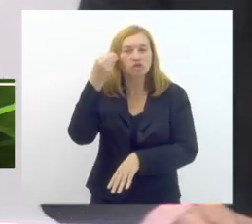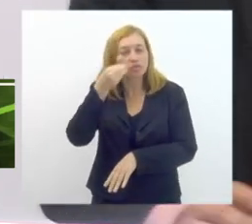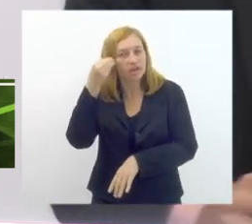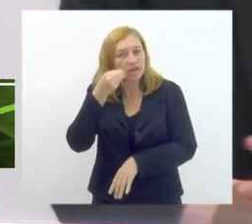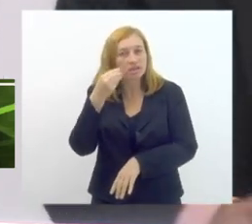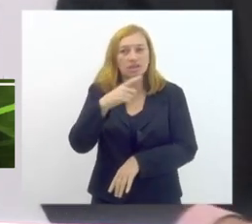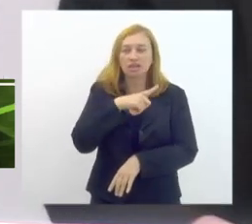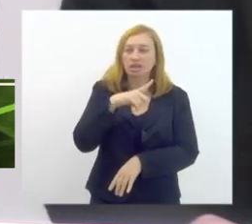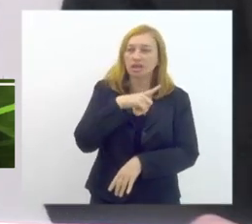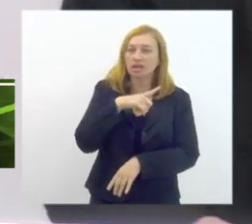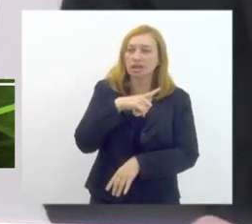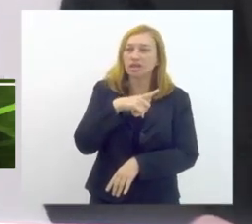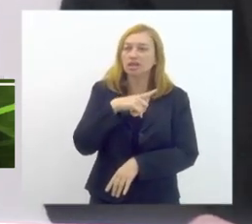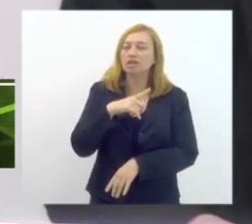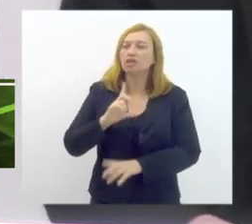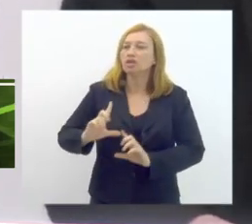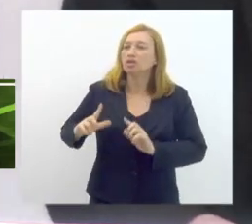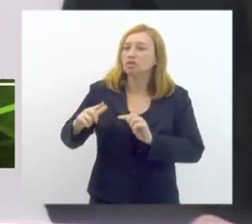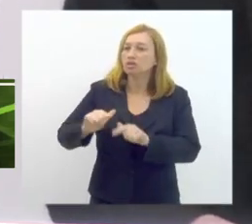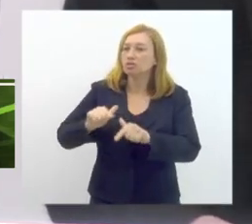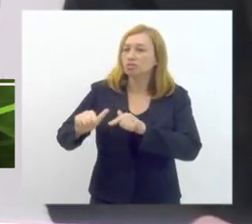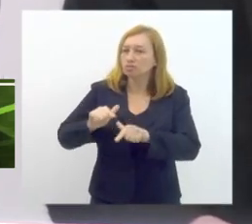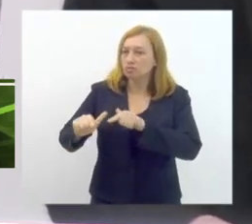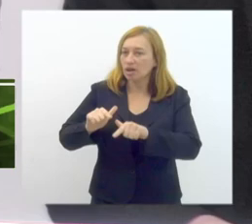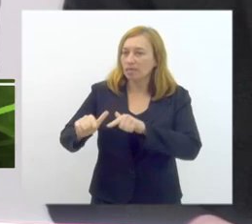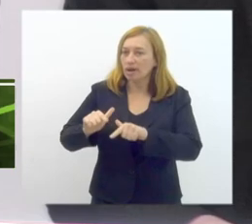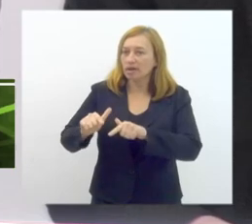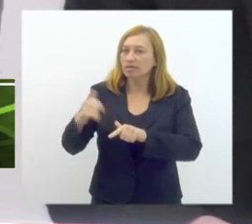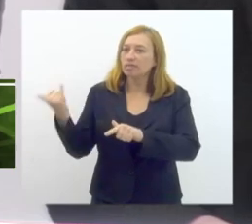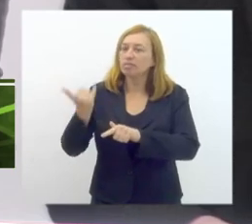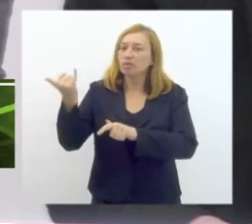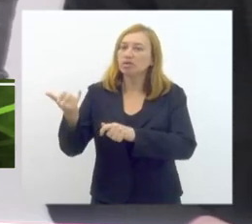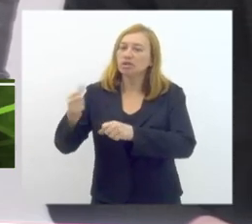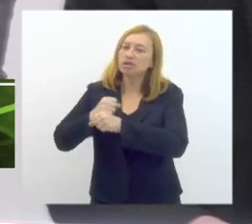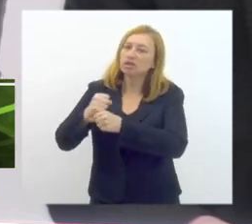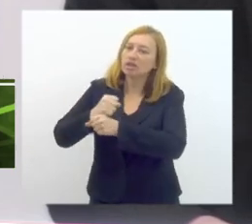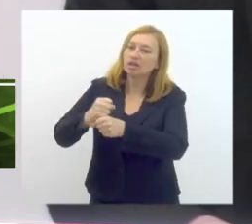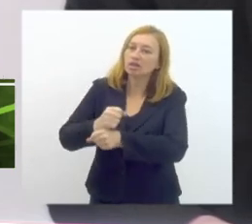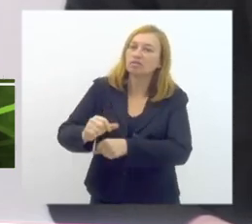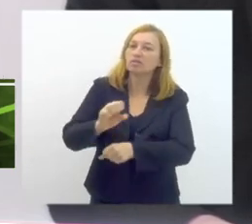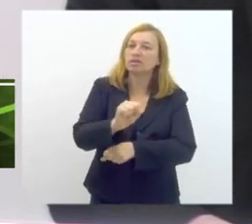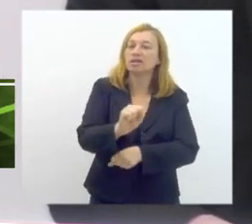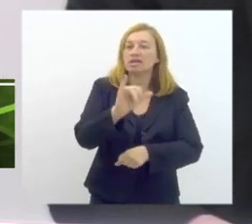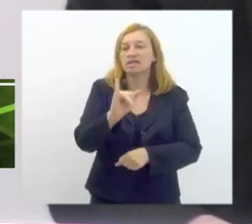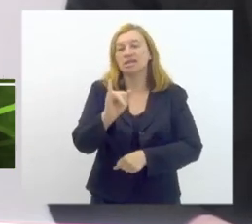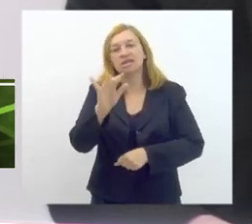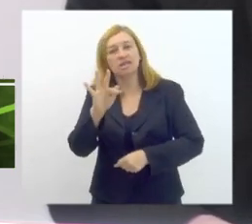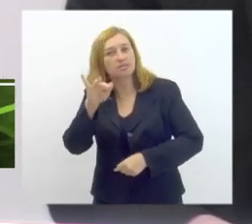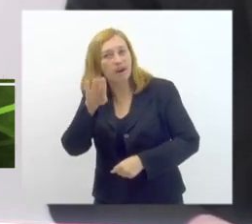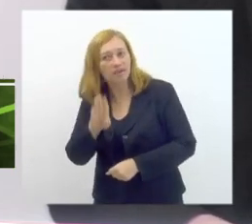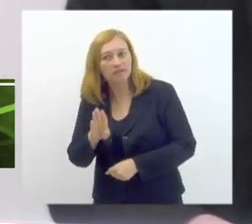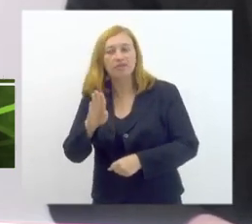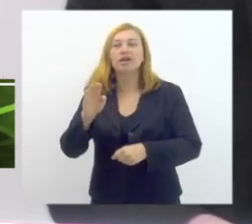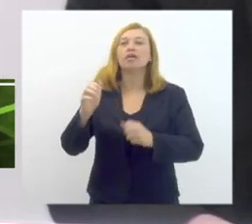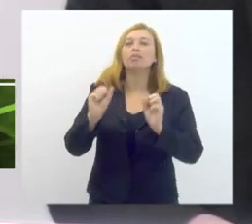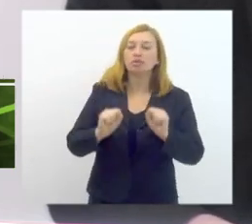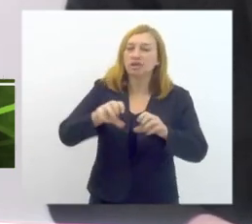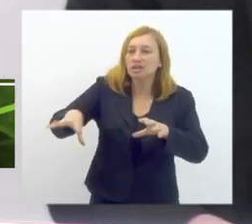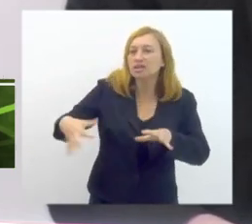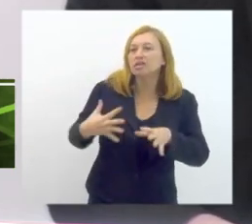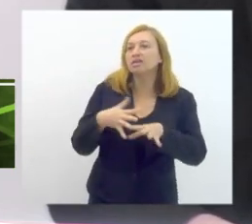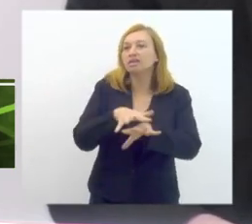que traz de uma atuação de muito tempo no SISBAF, para que a gente pudesse integrar